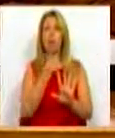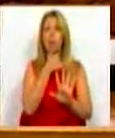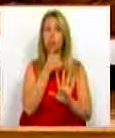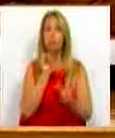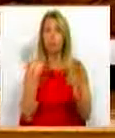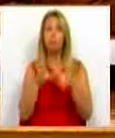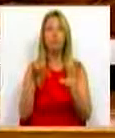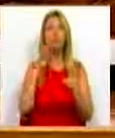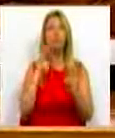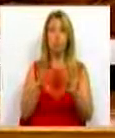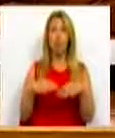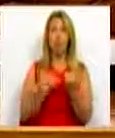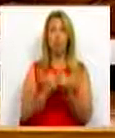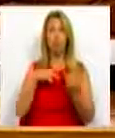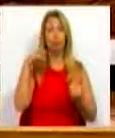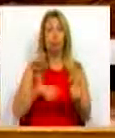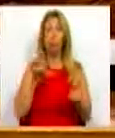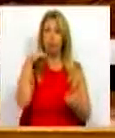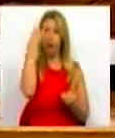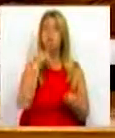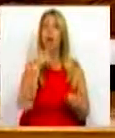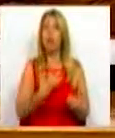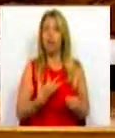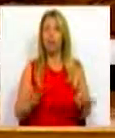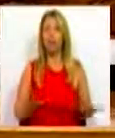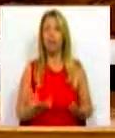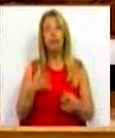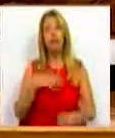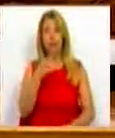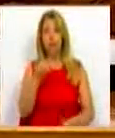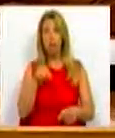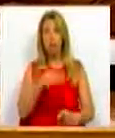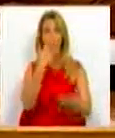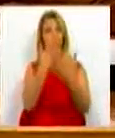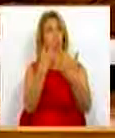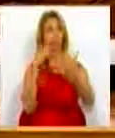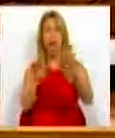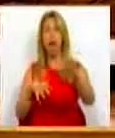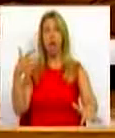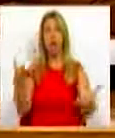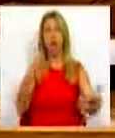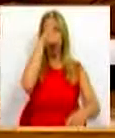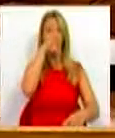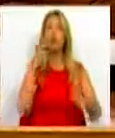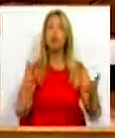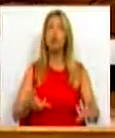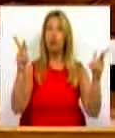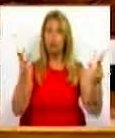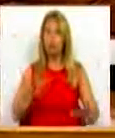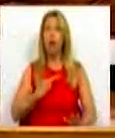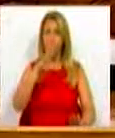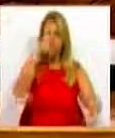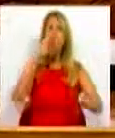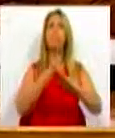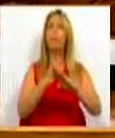proteção social em Portugal e para a sua credibilidade. Quer dizer perante esta Assembleia que o Governo está disponível e